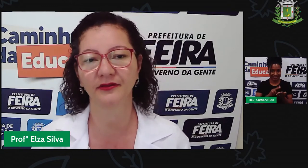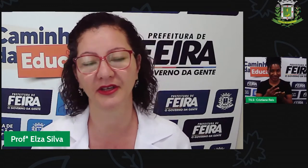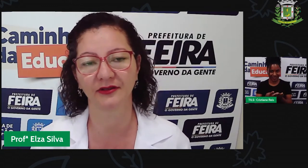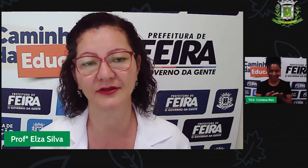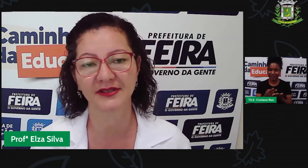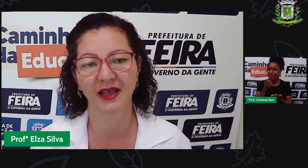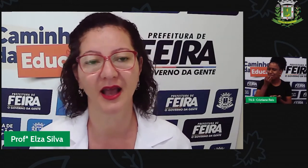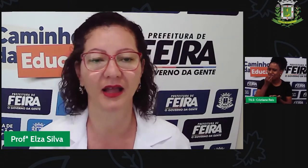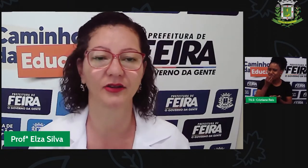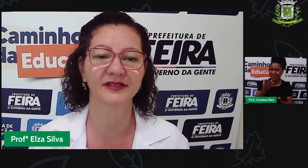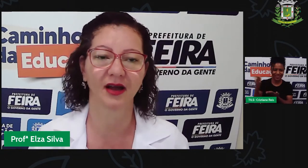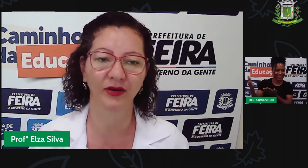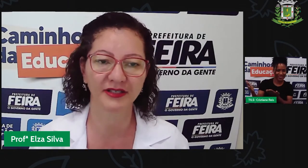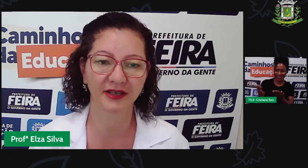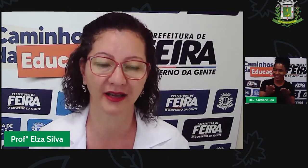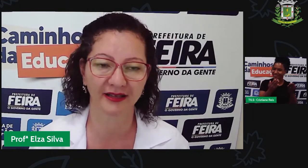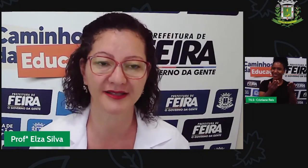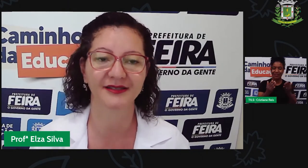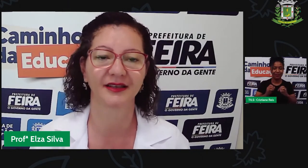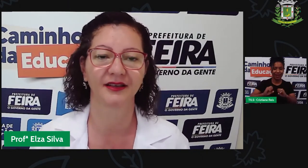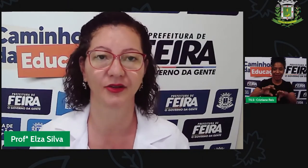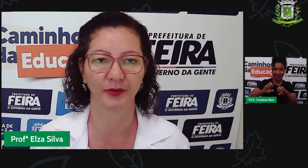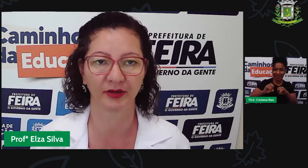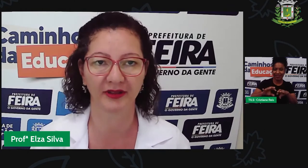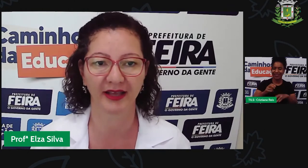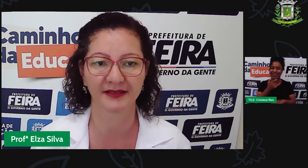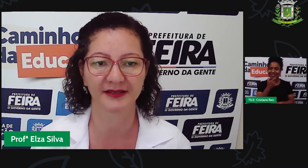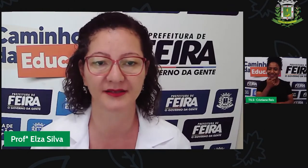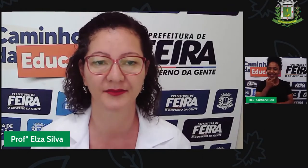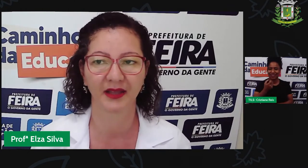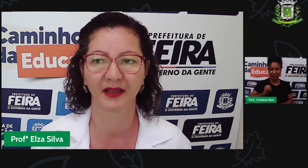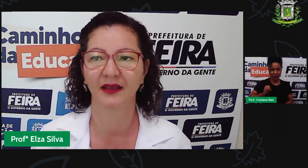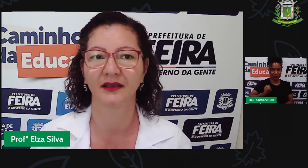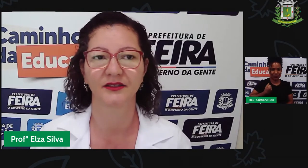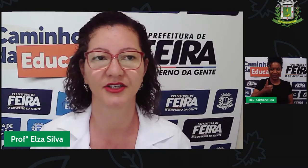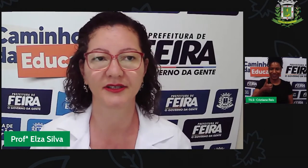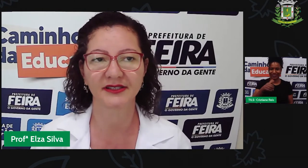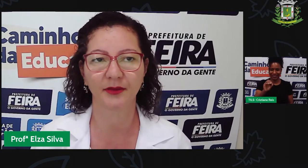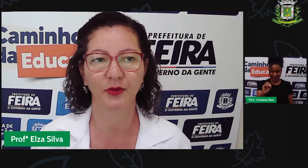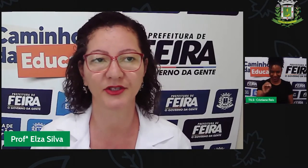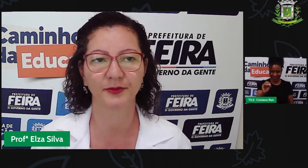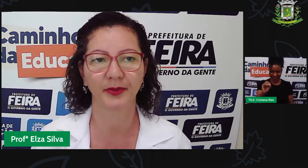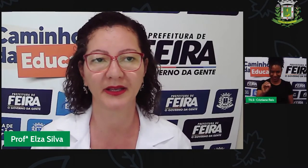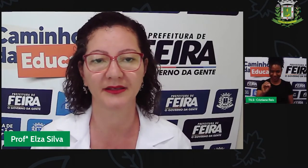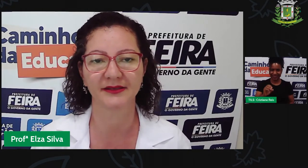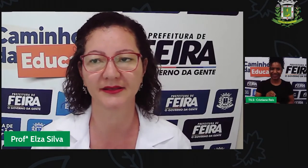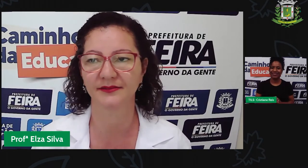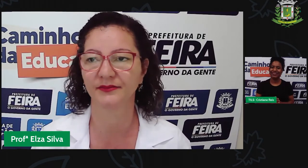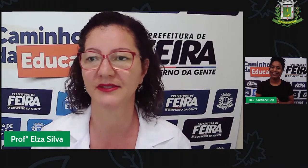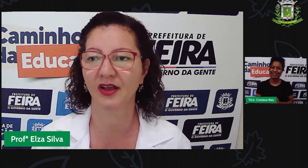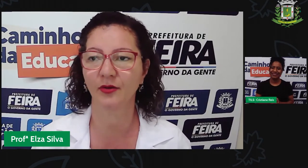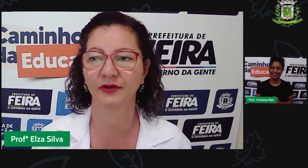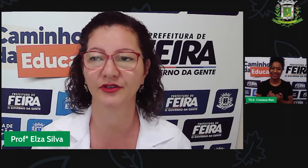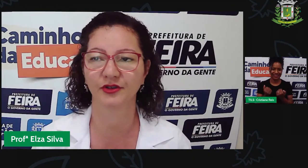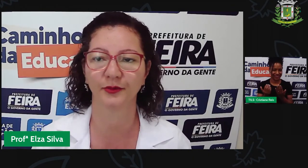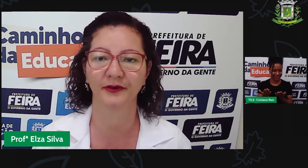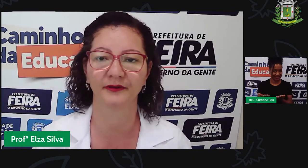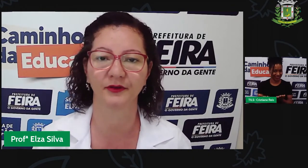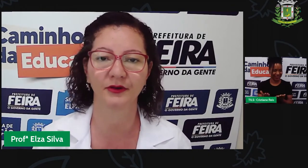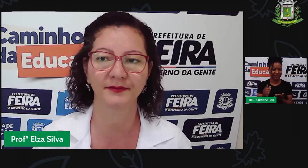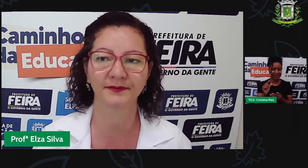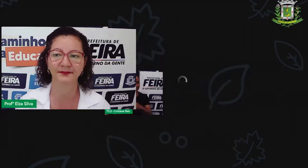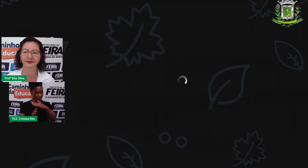Sejam bem-vindos à nossa aula de inglês número 10. Just a moment, please. Só um minutinho,